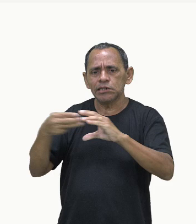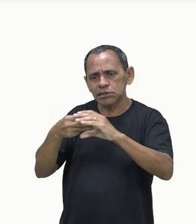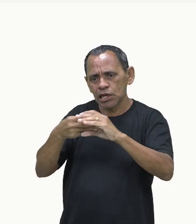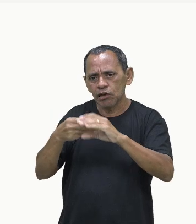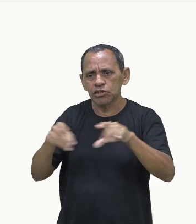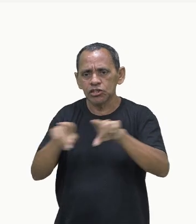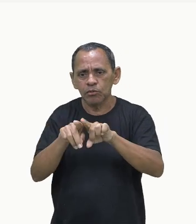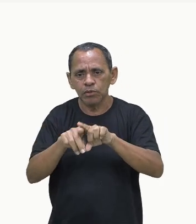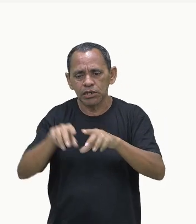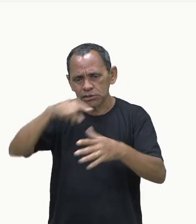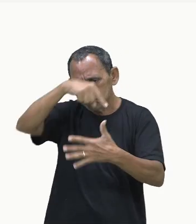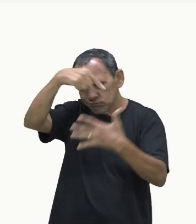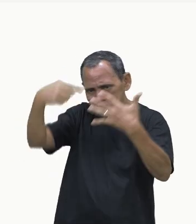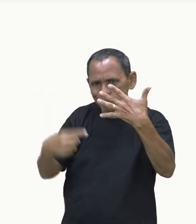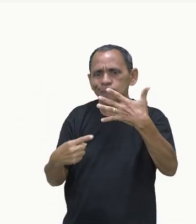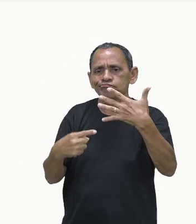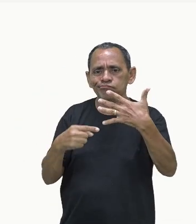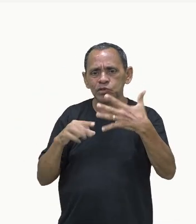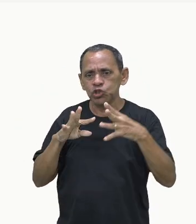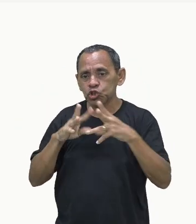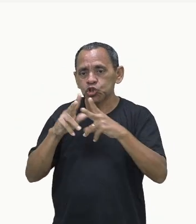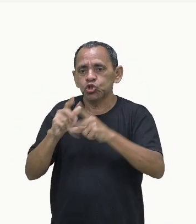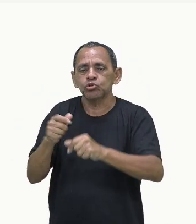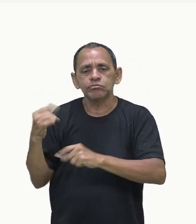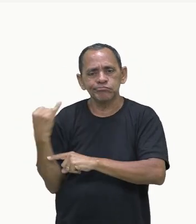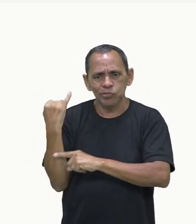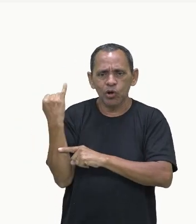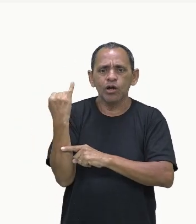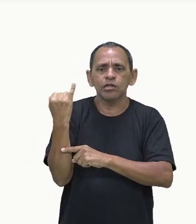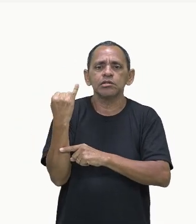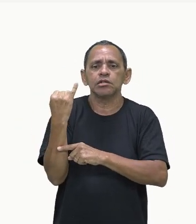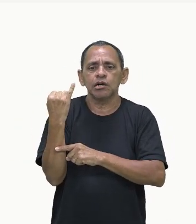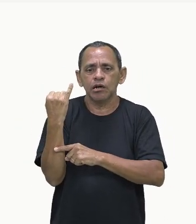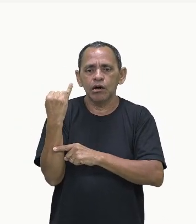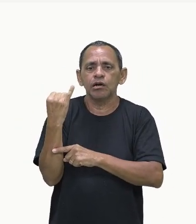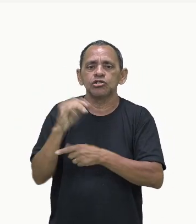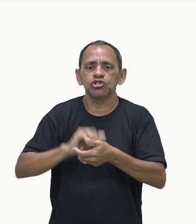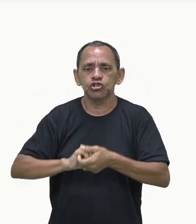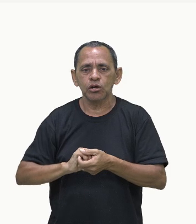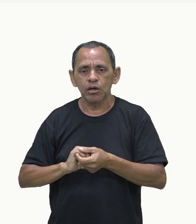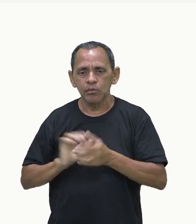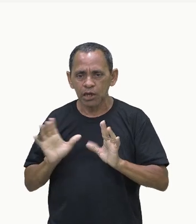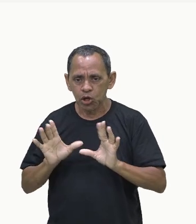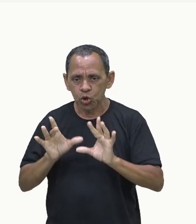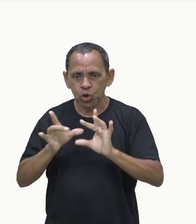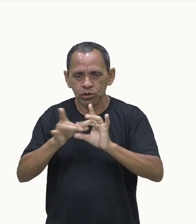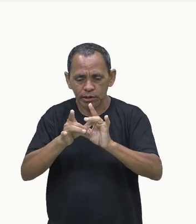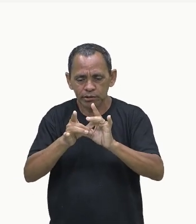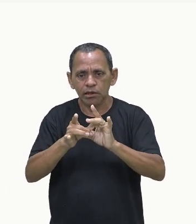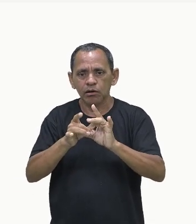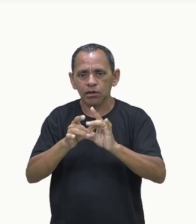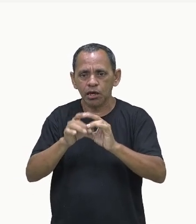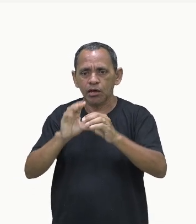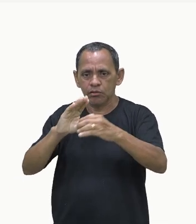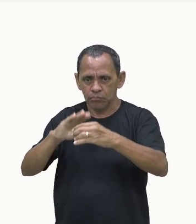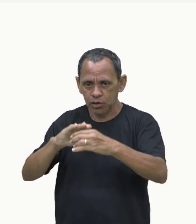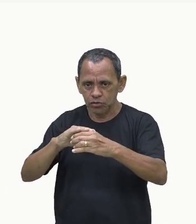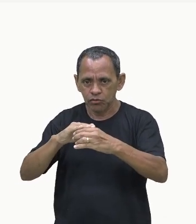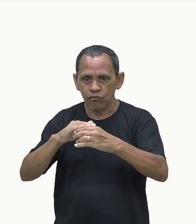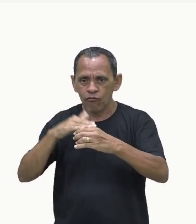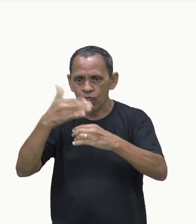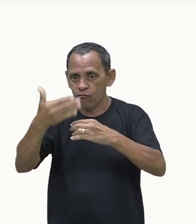essas são importantes para poder conectar o meio